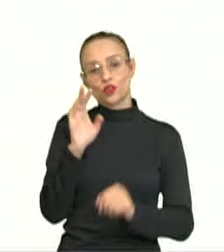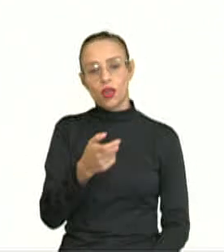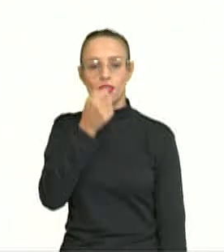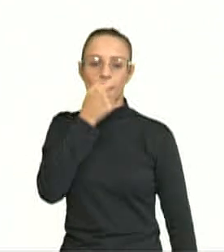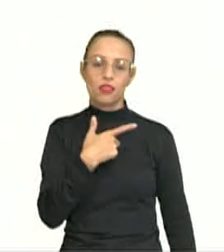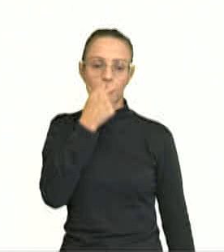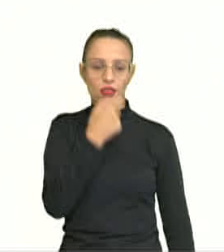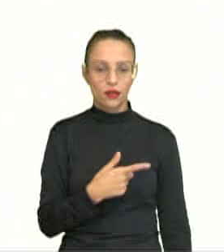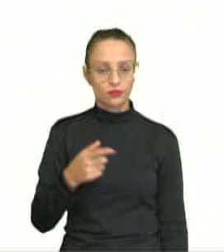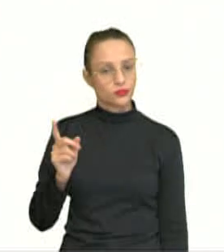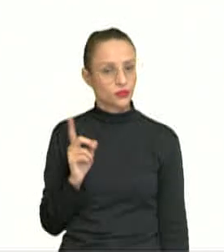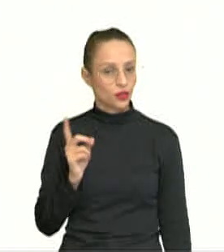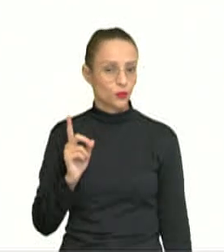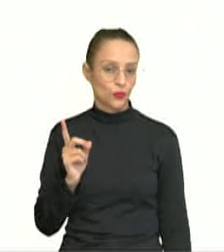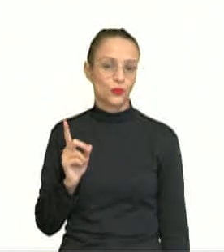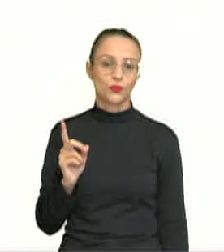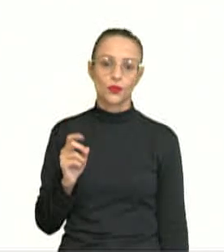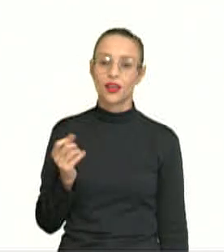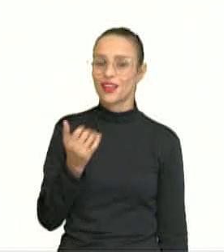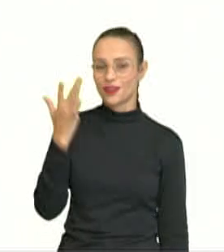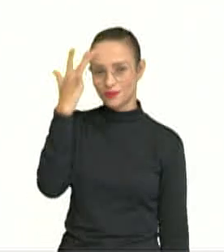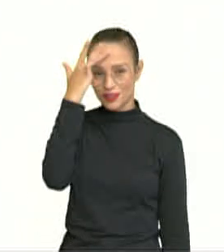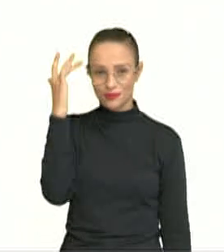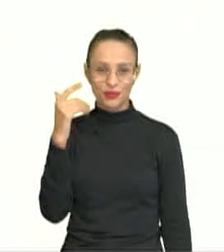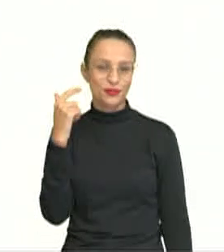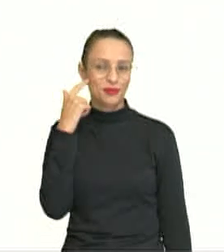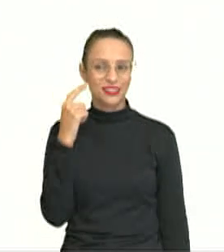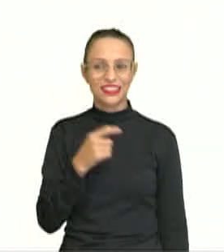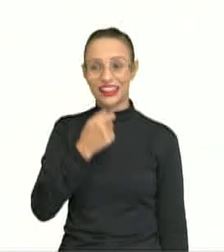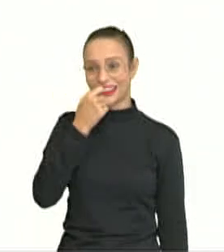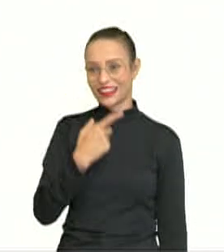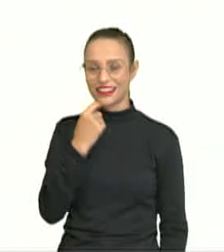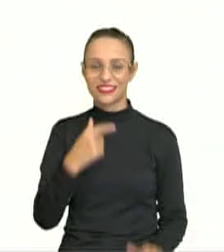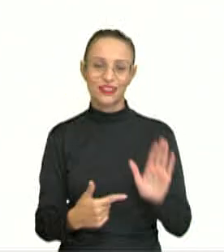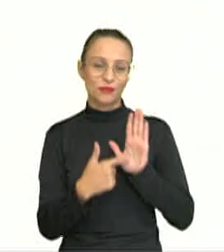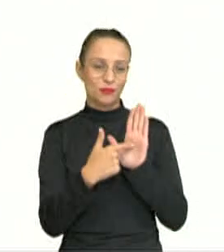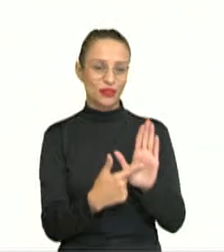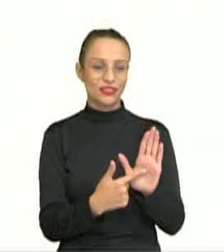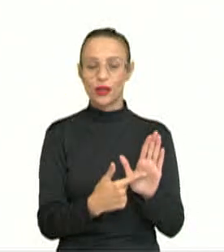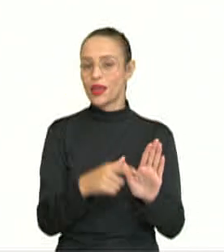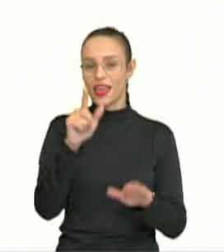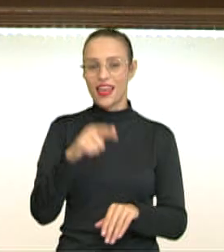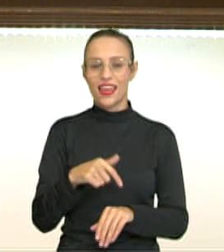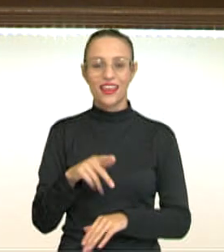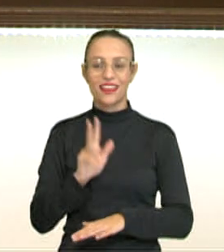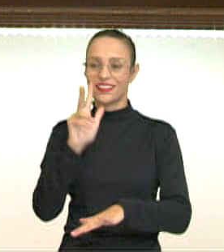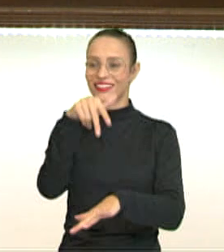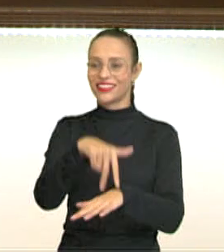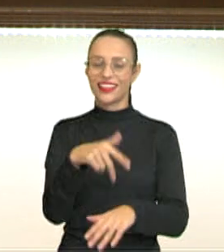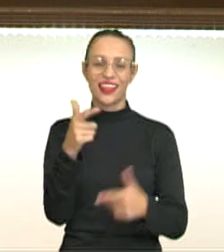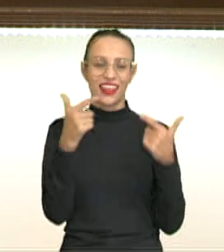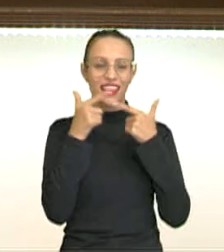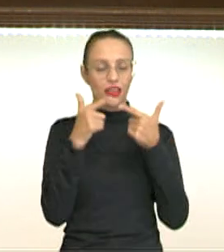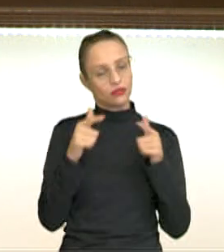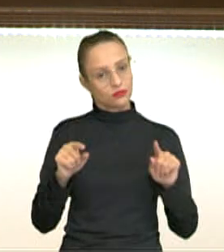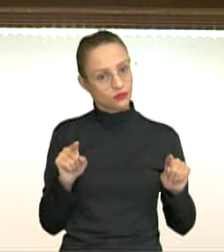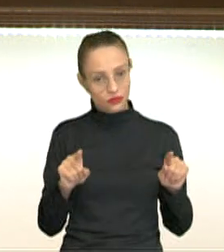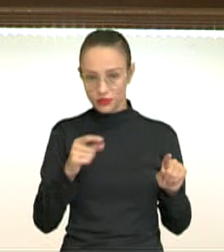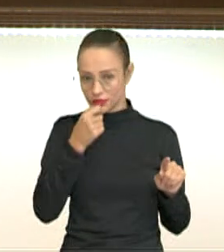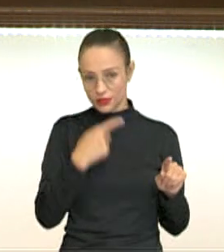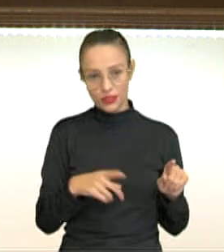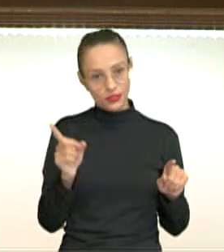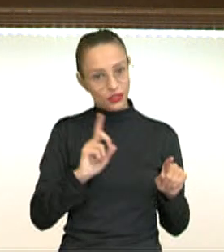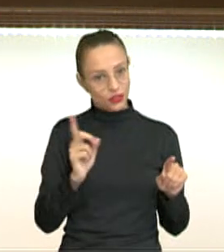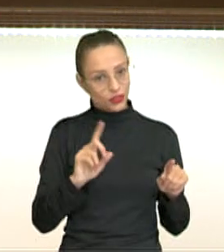gracinha. Então, algumas pessoas acham que ser engraçado na apresentação é você ir na frente das pessoas dar risada. Isso não é